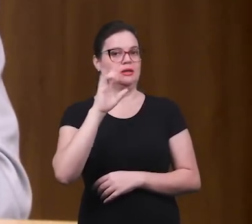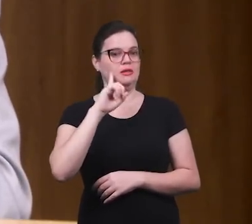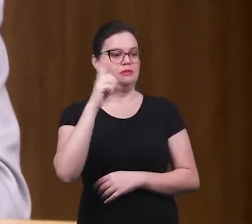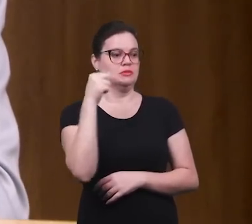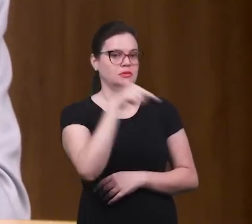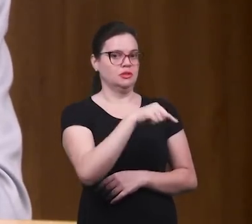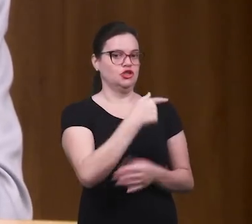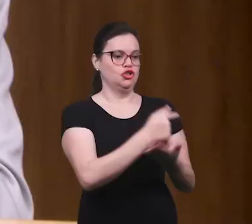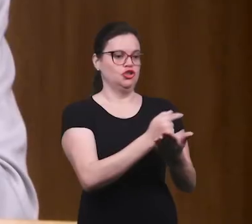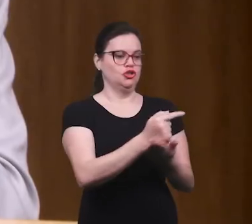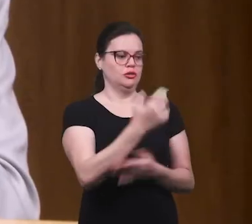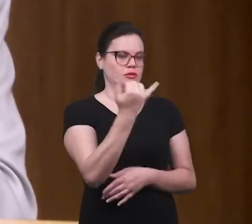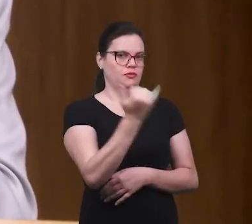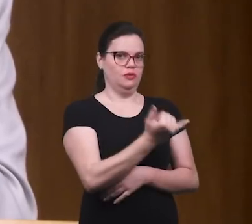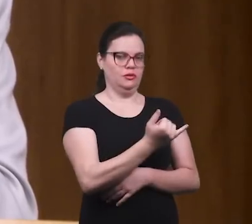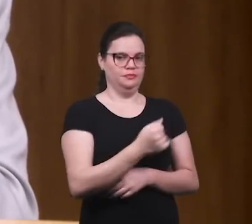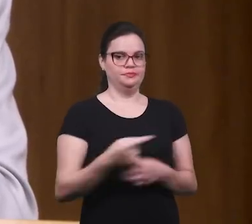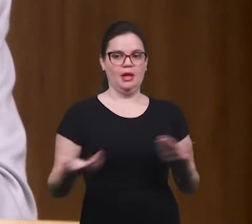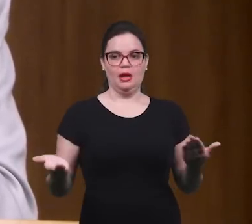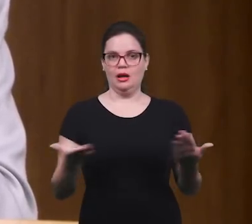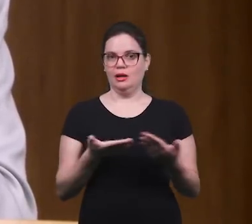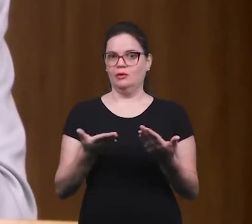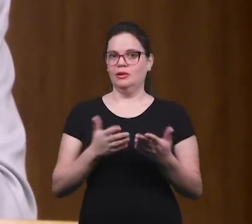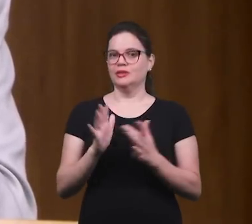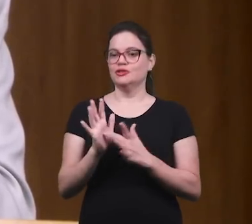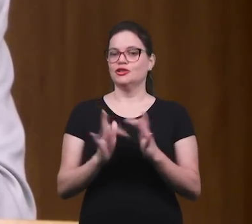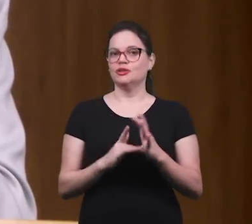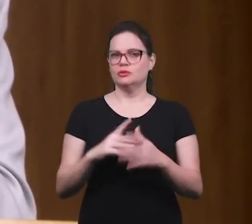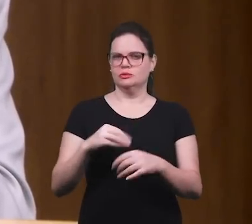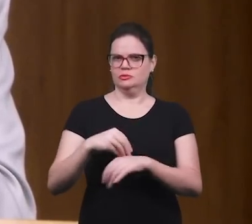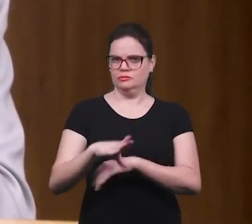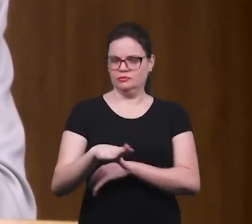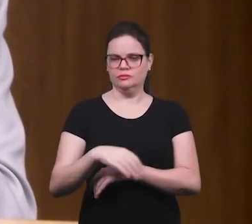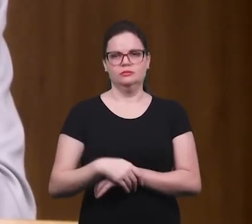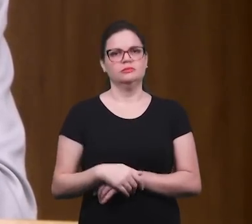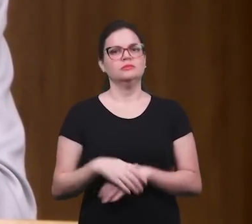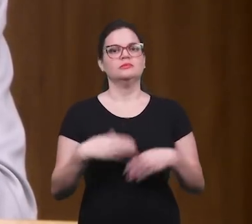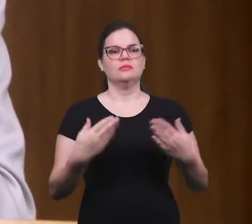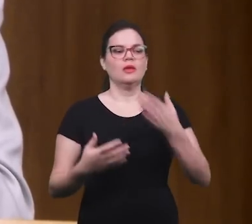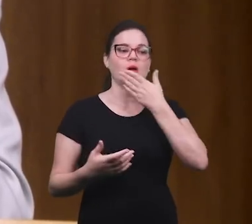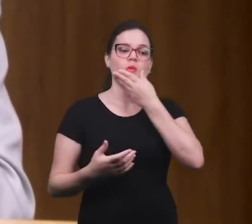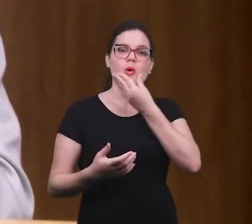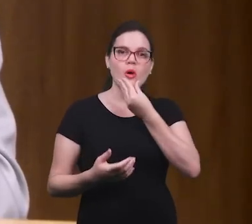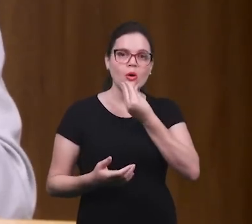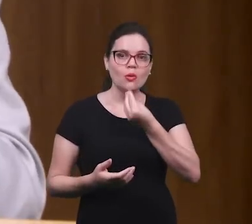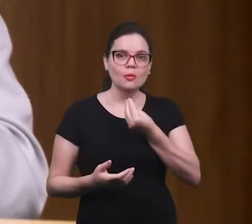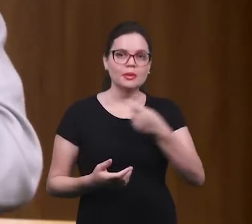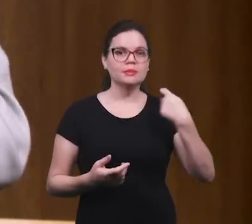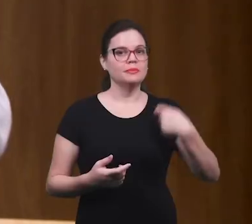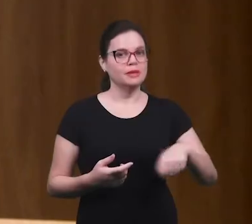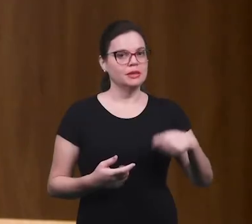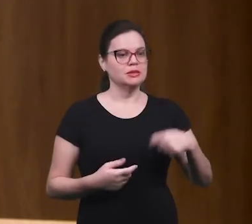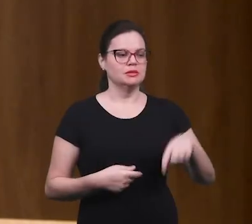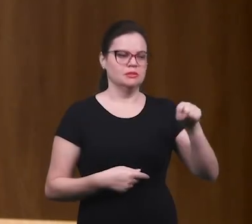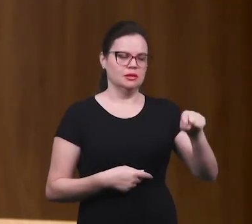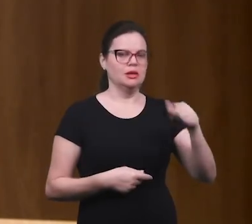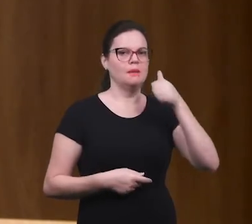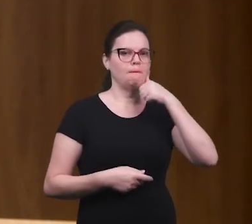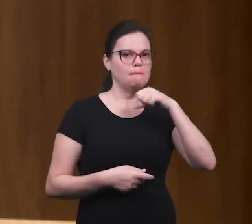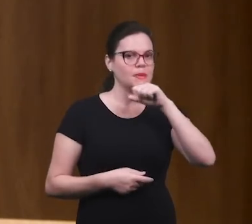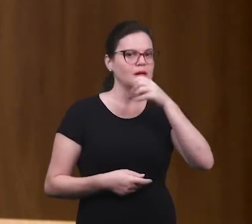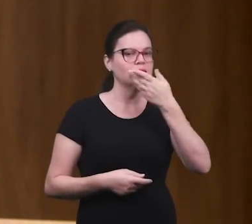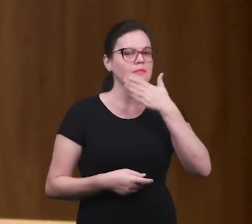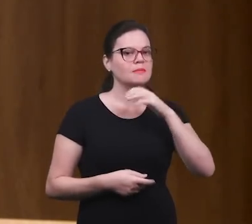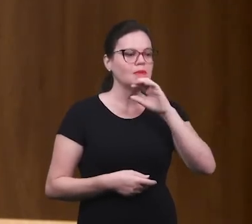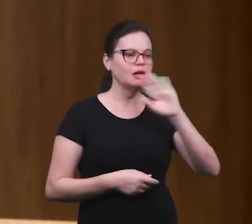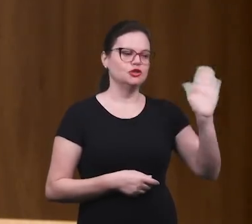Agora é o filho. Deixará o homem, o seu pai e a sua mãe, vai se unir, mas não fala. E aí, em Efésios,